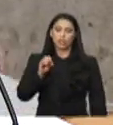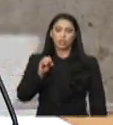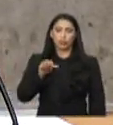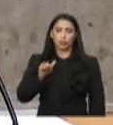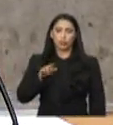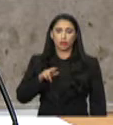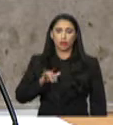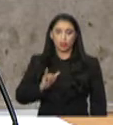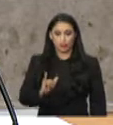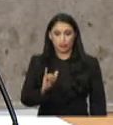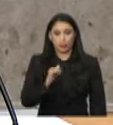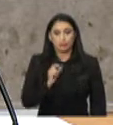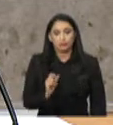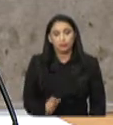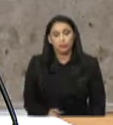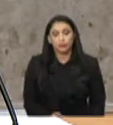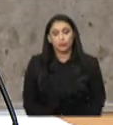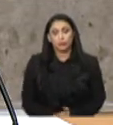e